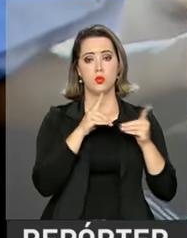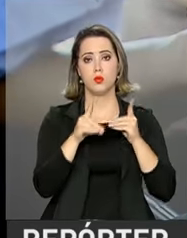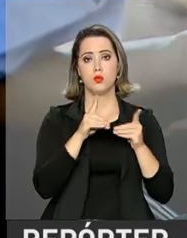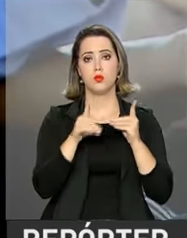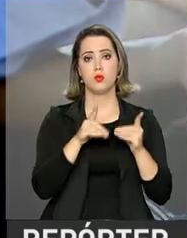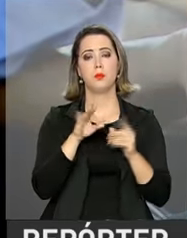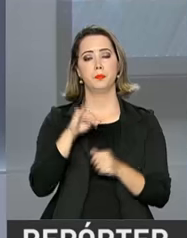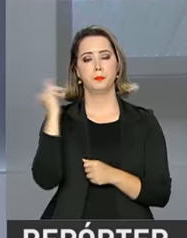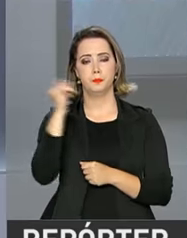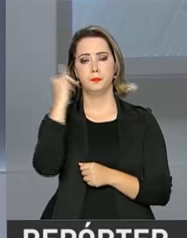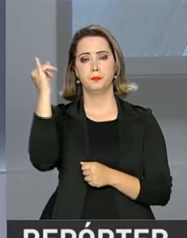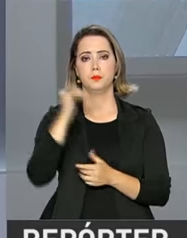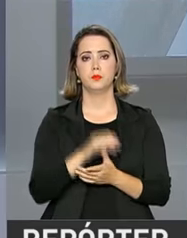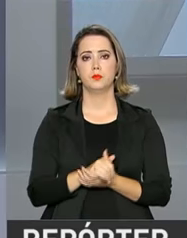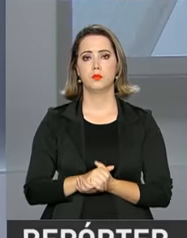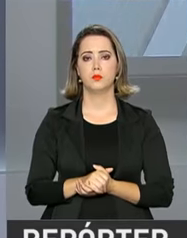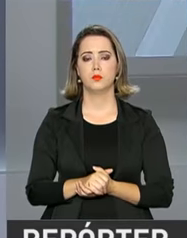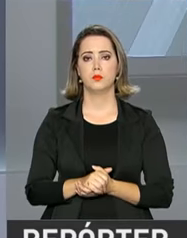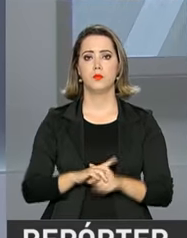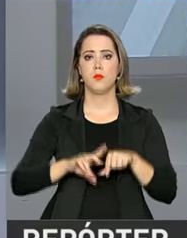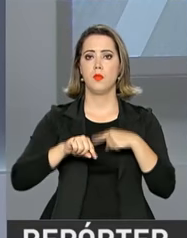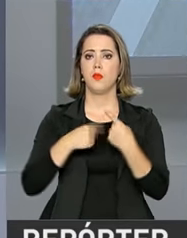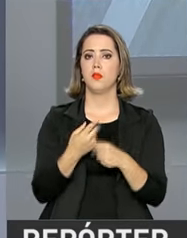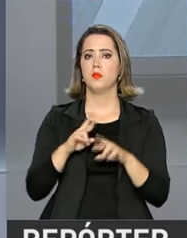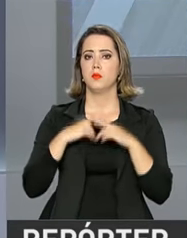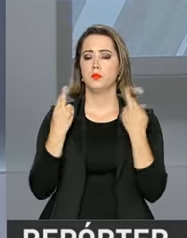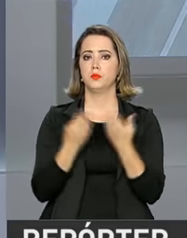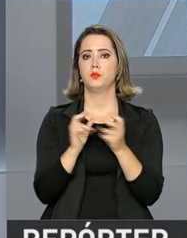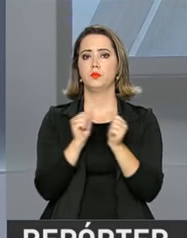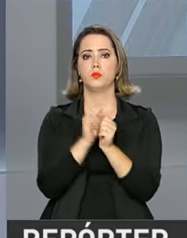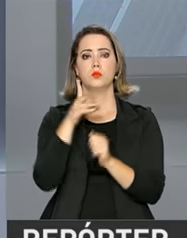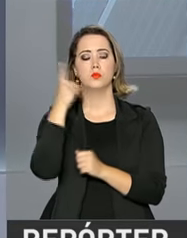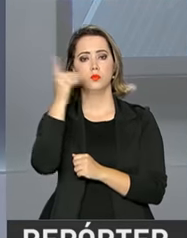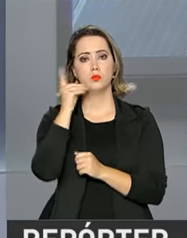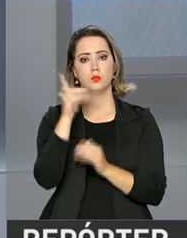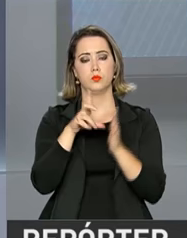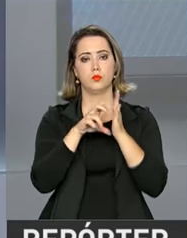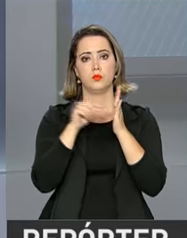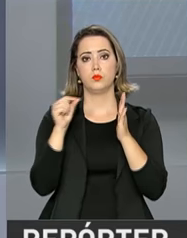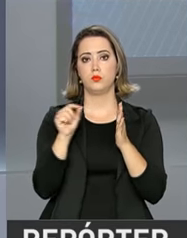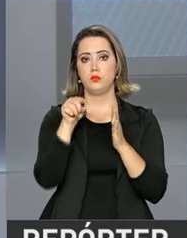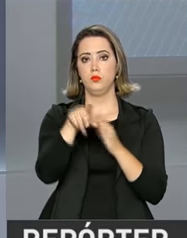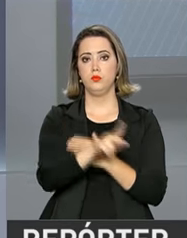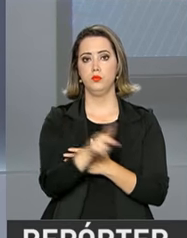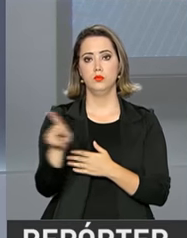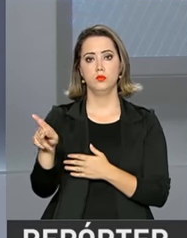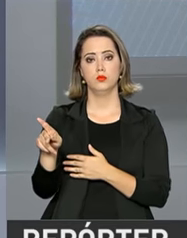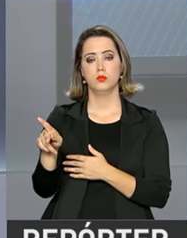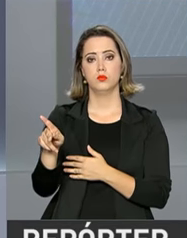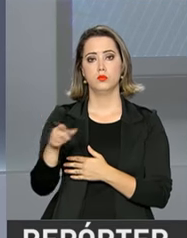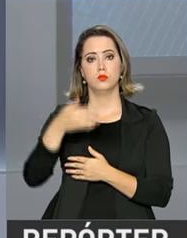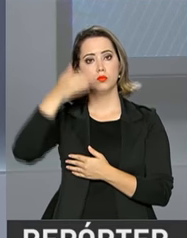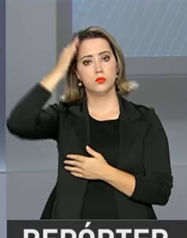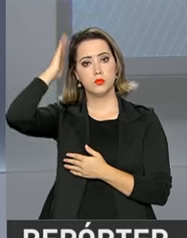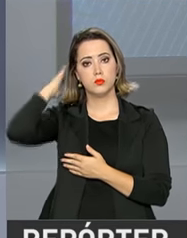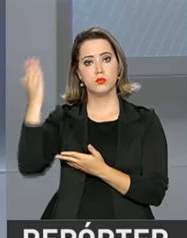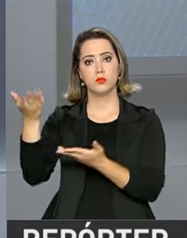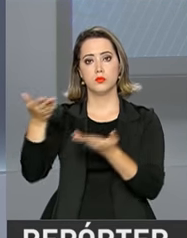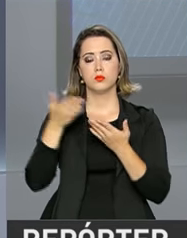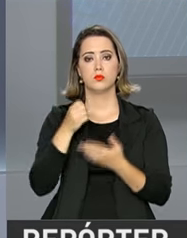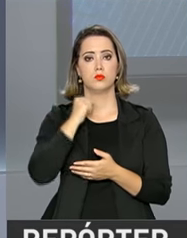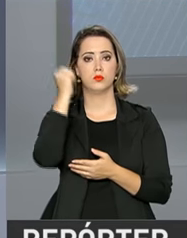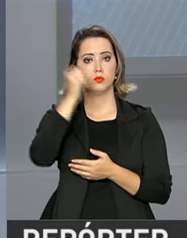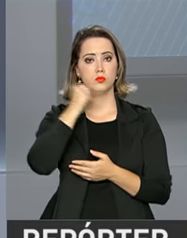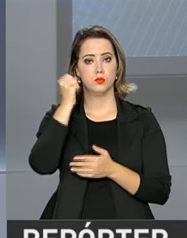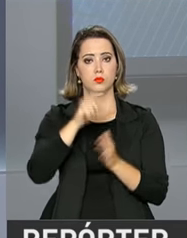da maior relevância e depois de se reunir com deputados no palácio da alvorada o presidente michel temer recebeu os